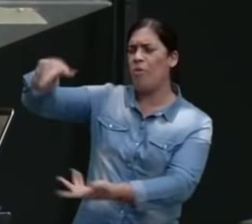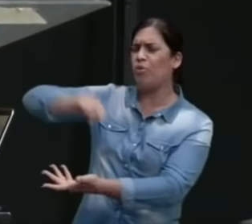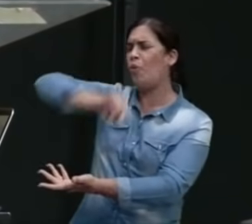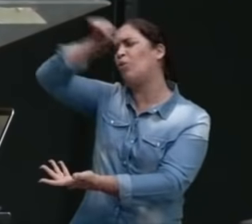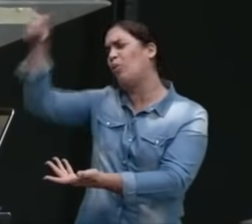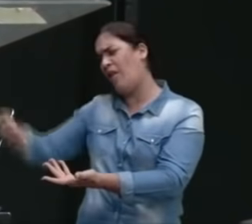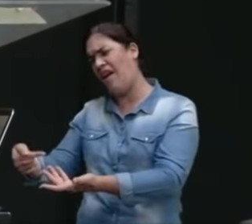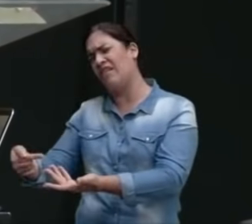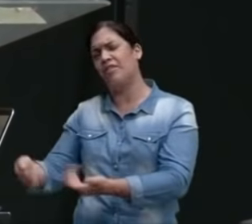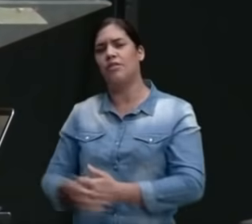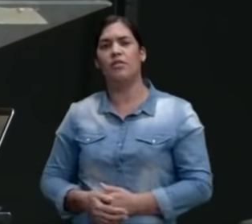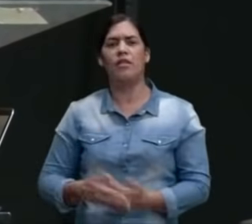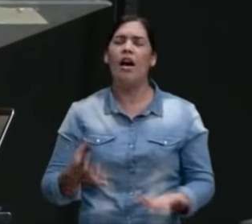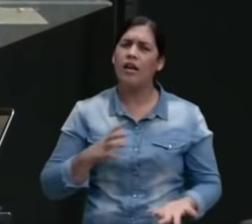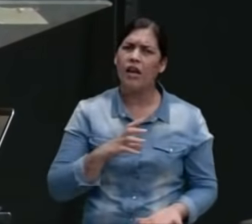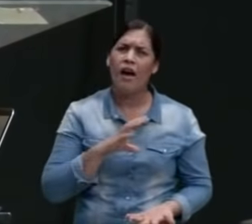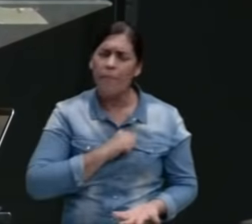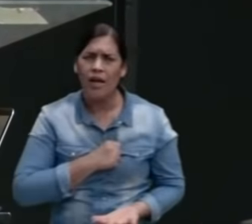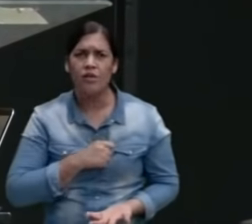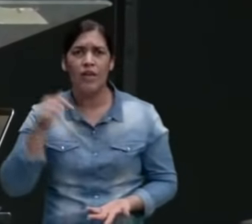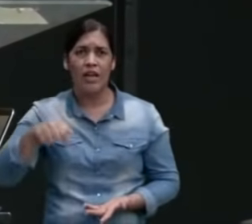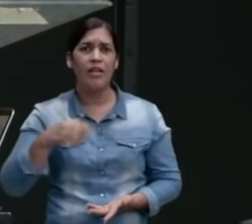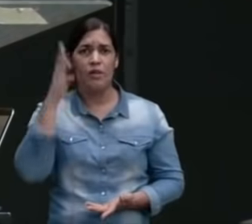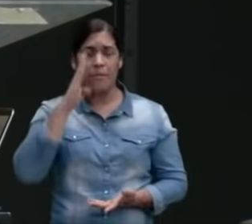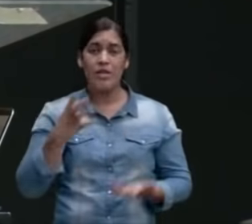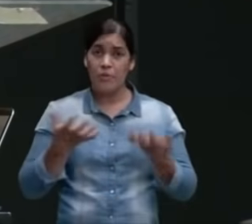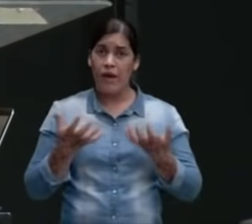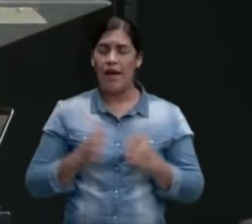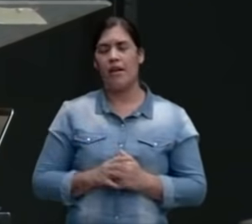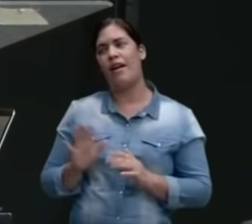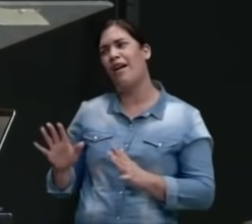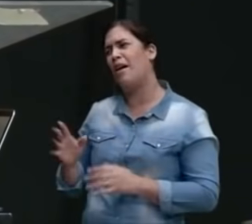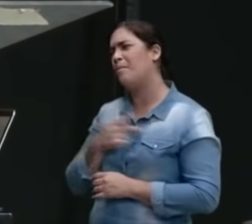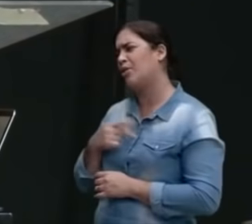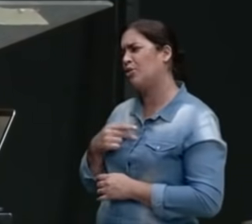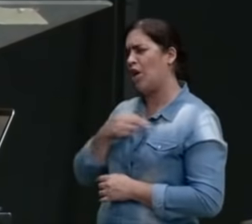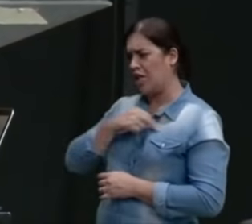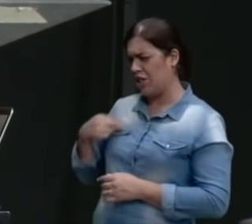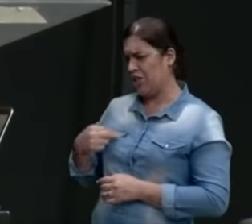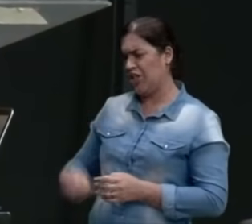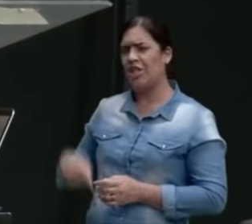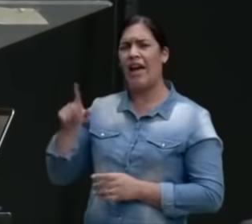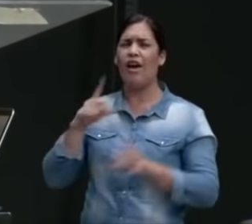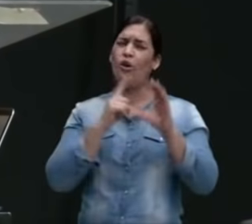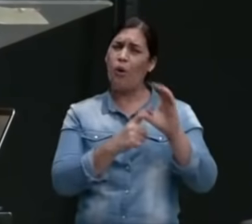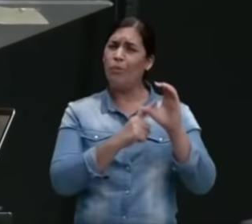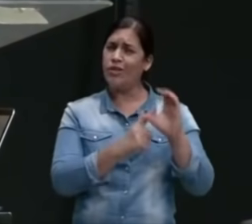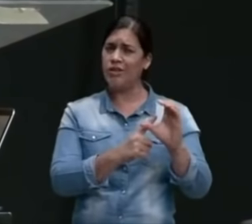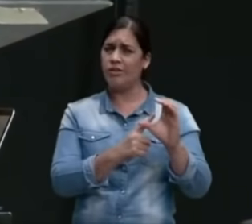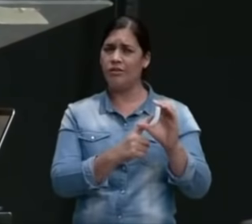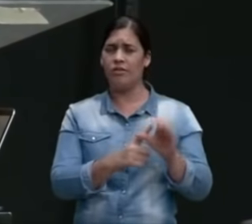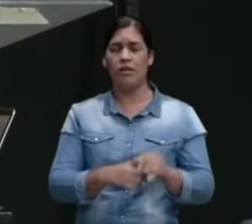fazer aqui no Brasil. Ah, pastor, mas a China é comunista, pastor. Meu irmão, não pense que isso não pode acontecer no Brasil. Nós